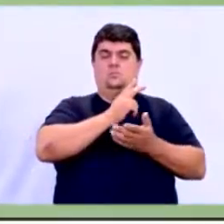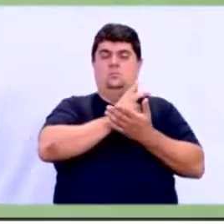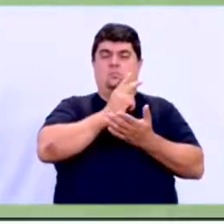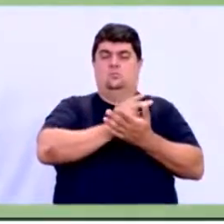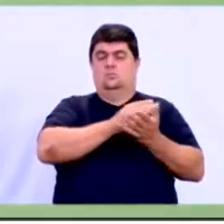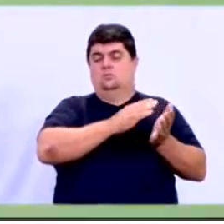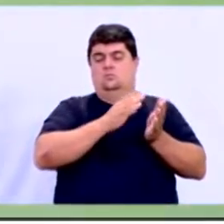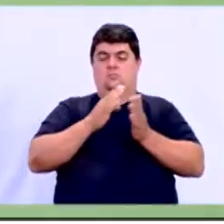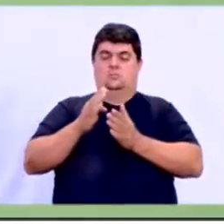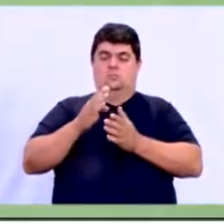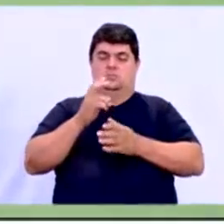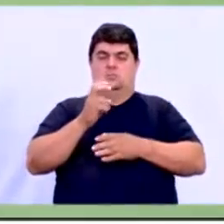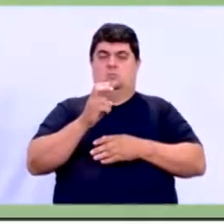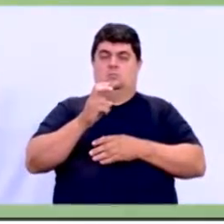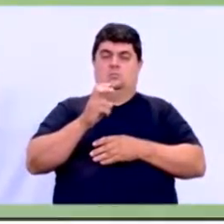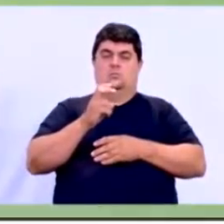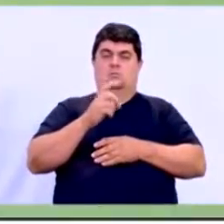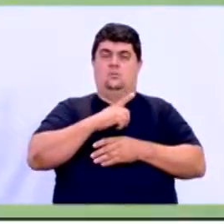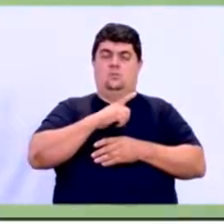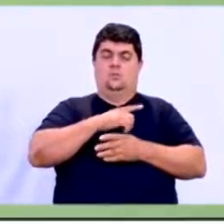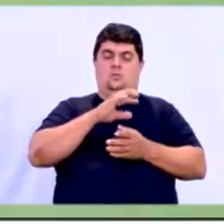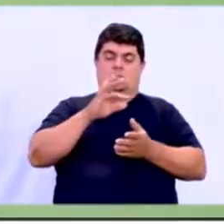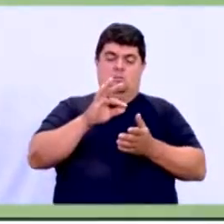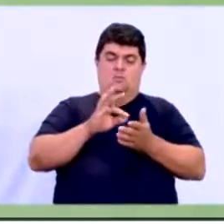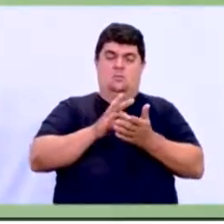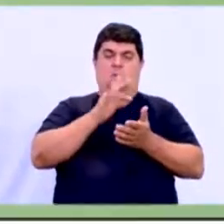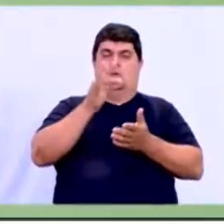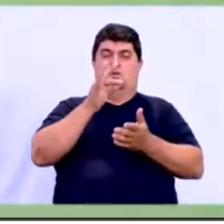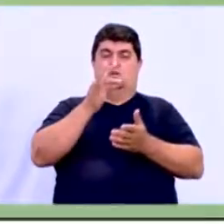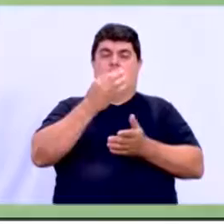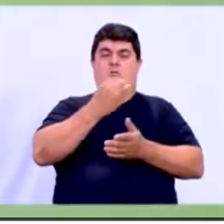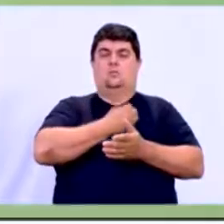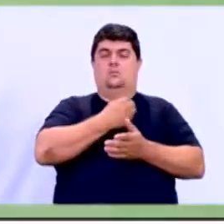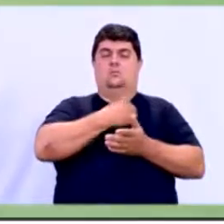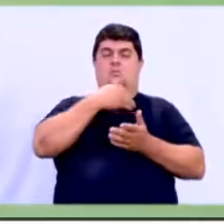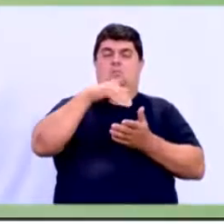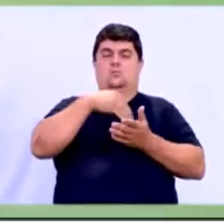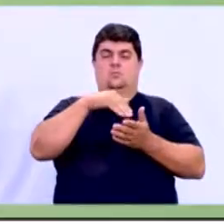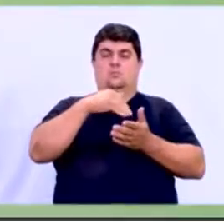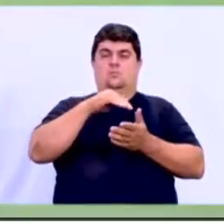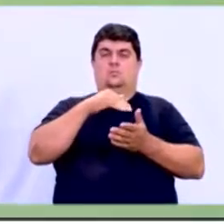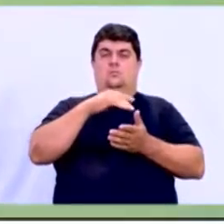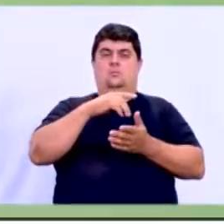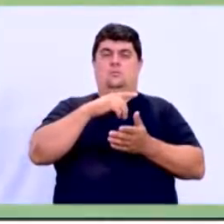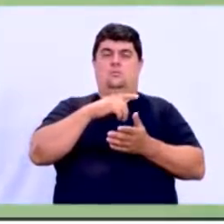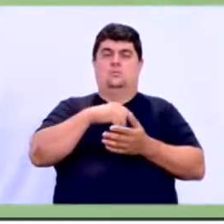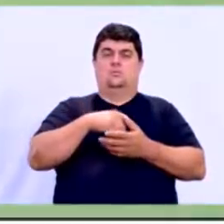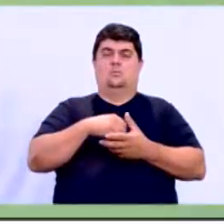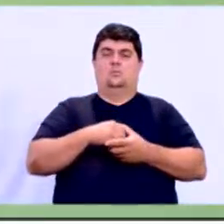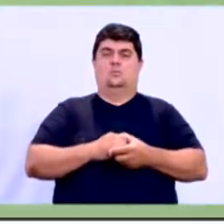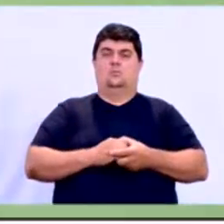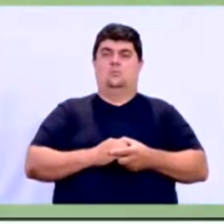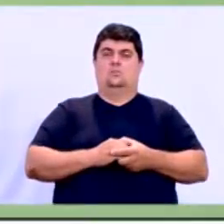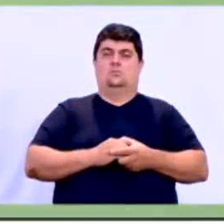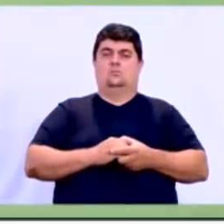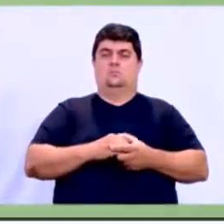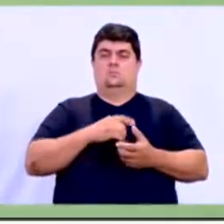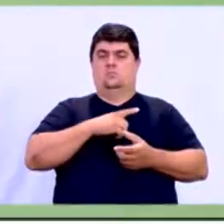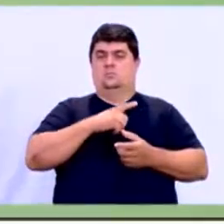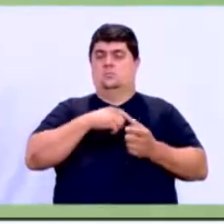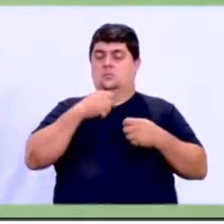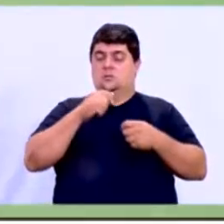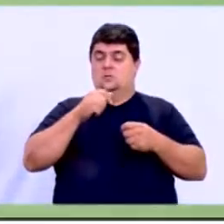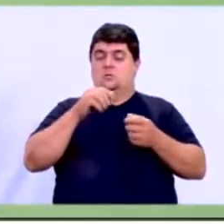quinto passo, ele trata da inscrição estadual na Secretaria de Fazenda Estadual. Você deve